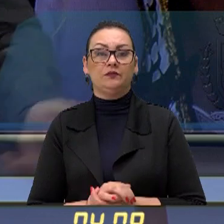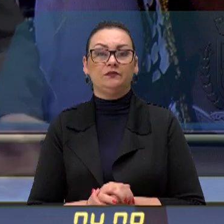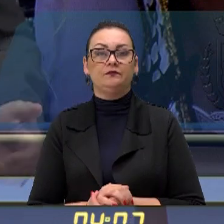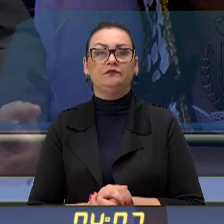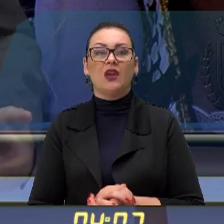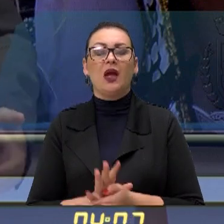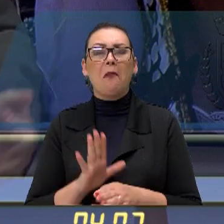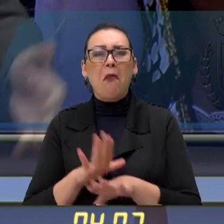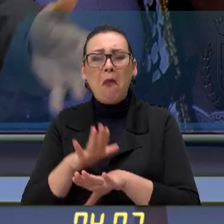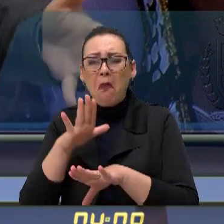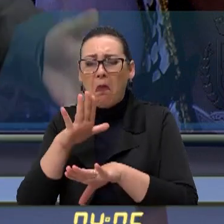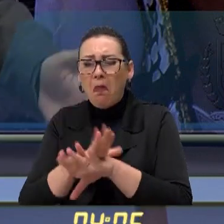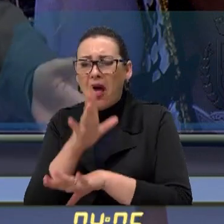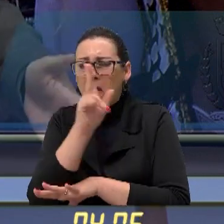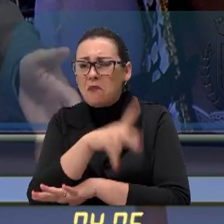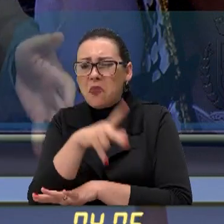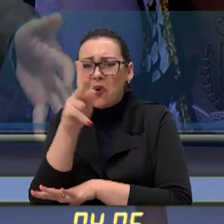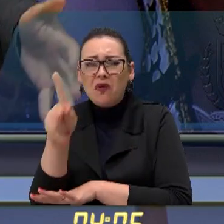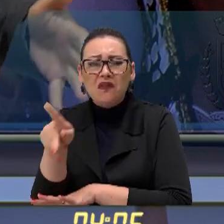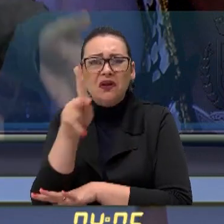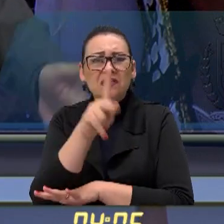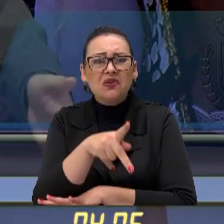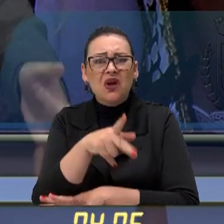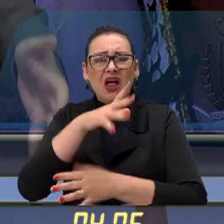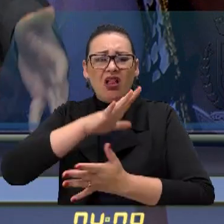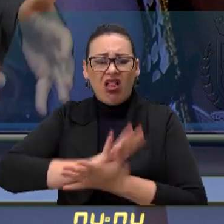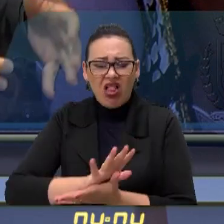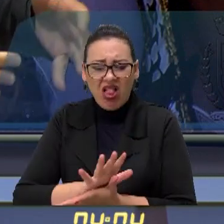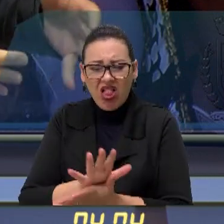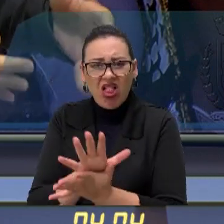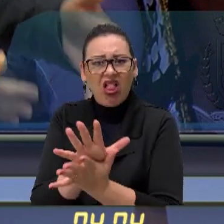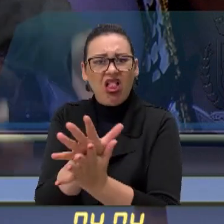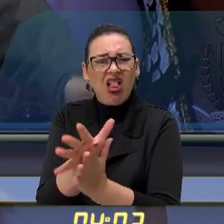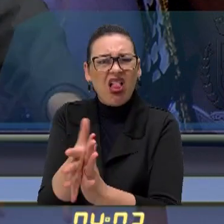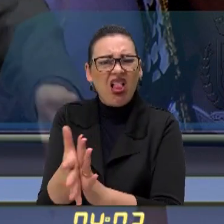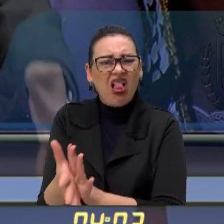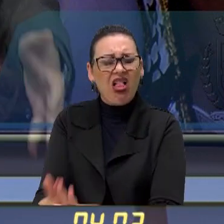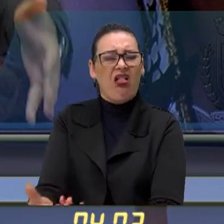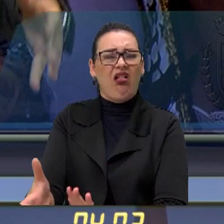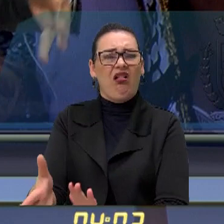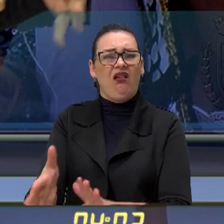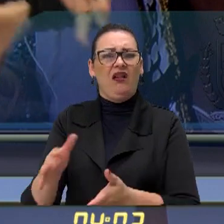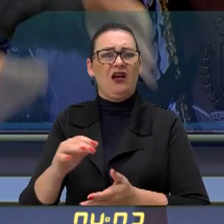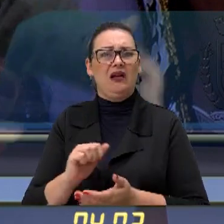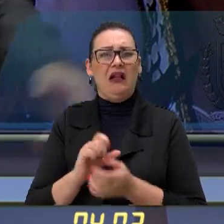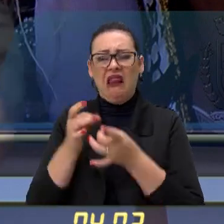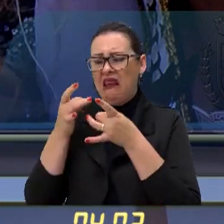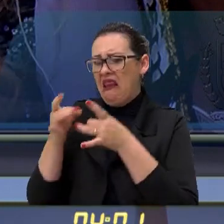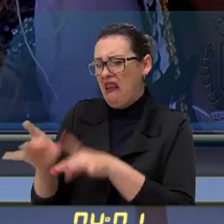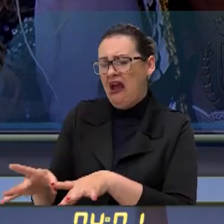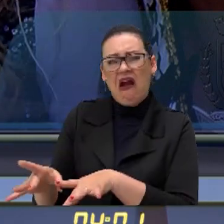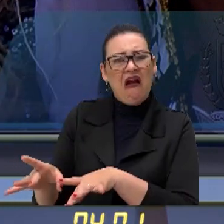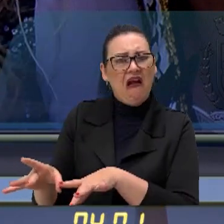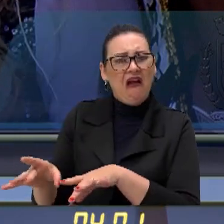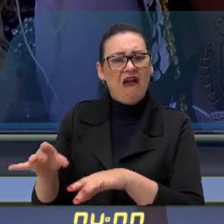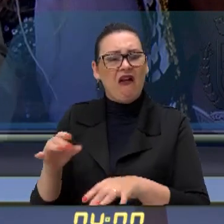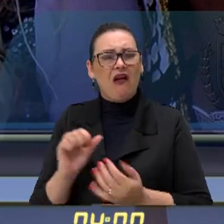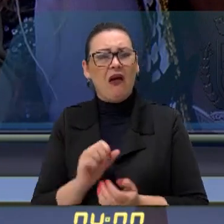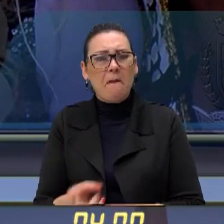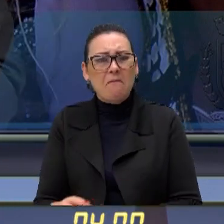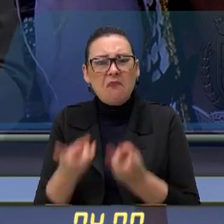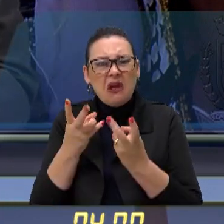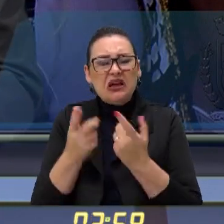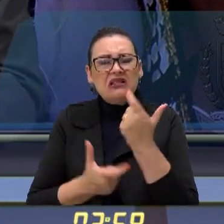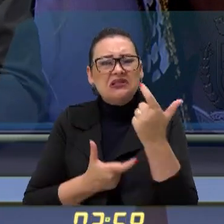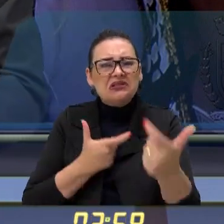Cada vez mais os professores são amassados, espizinhados, deixados de lado. Vemos